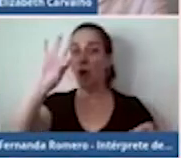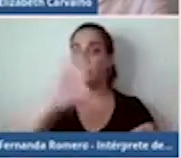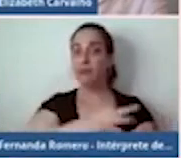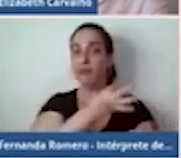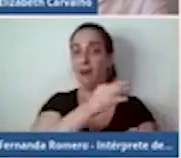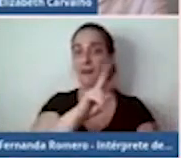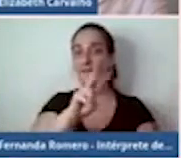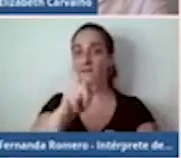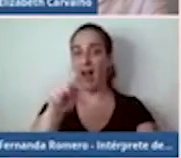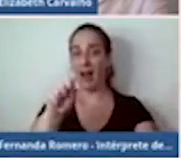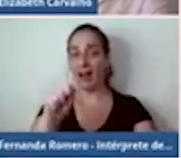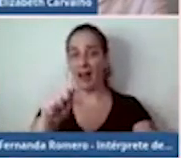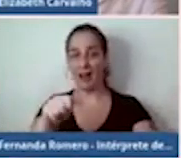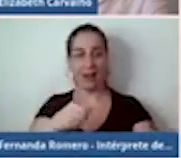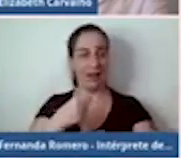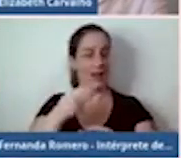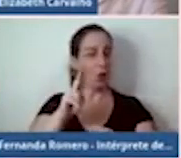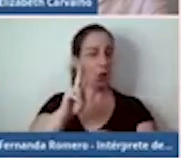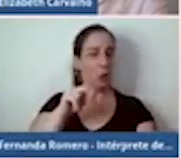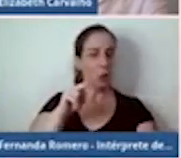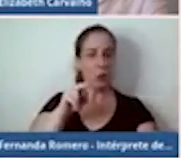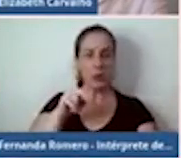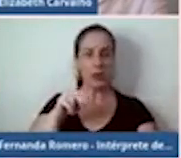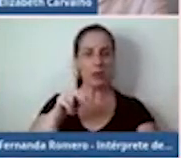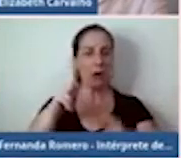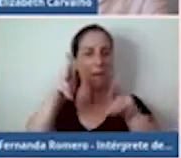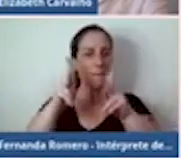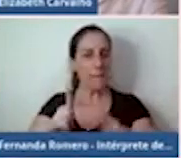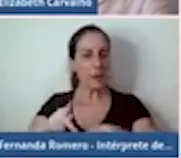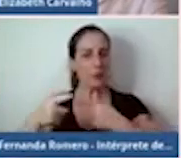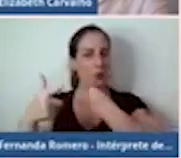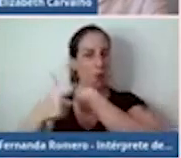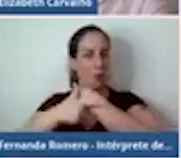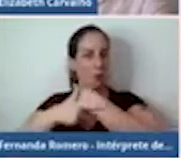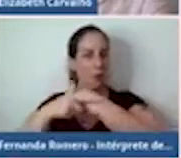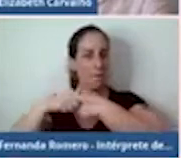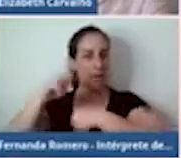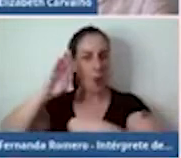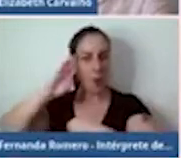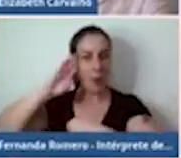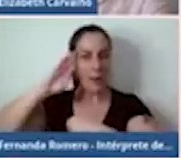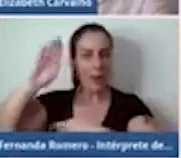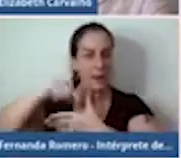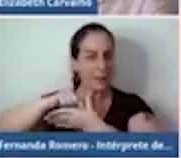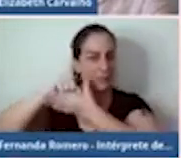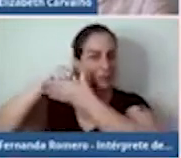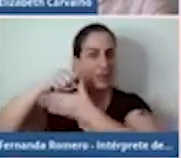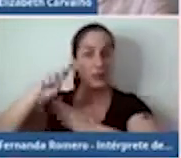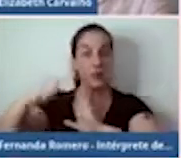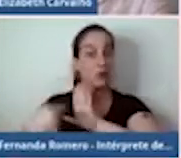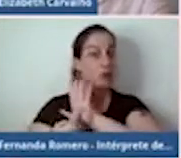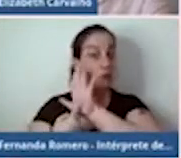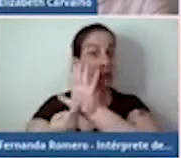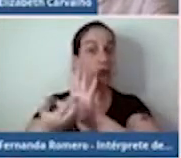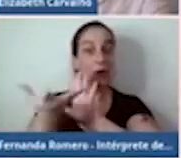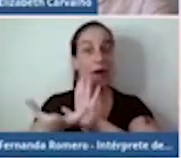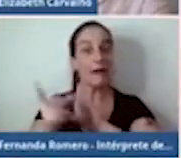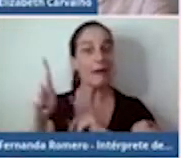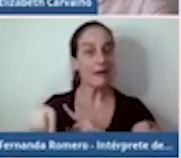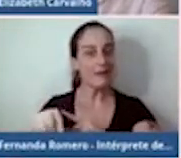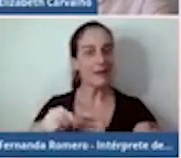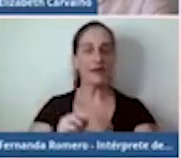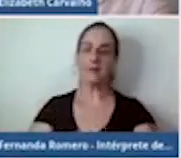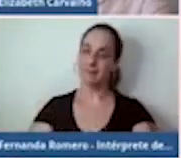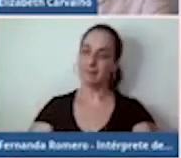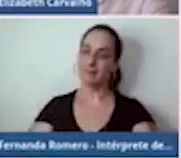vou poder ter alguém num cargo de liderança que não se apresentou querendo ser líder. Então, eu